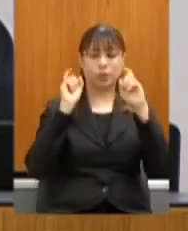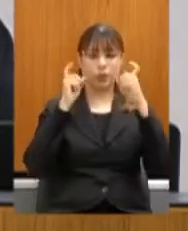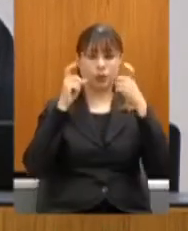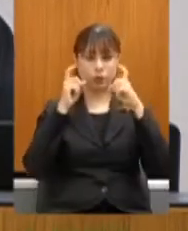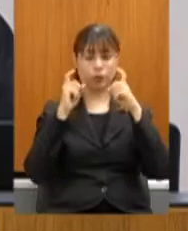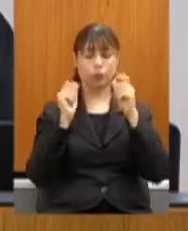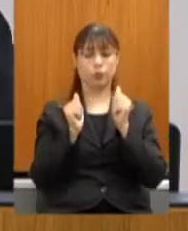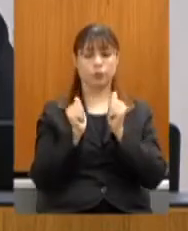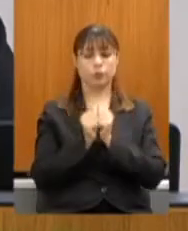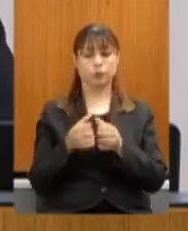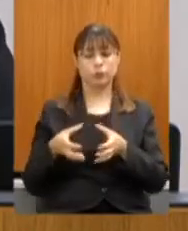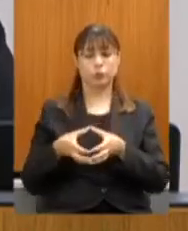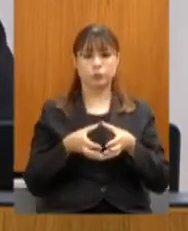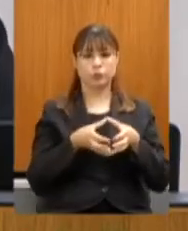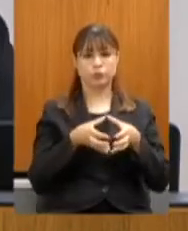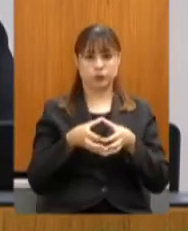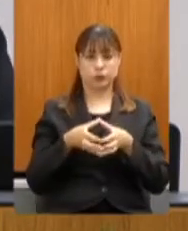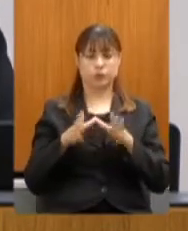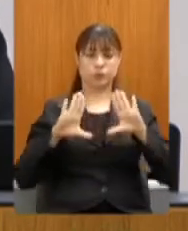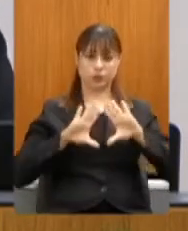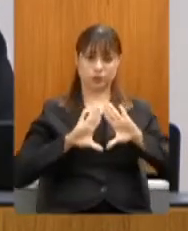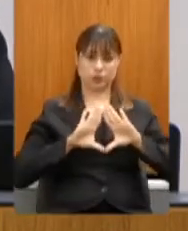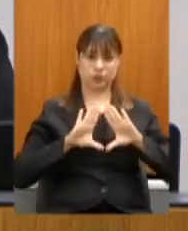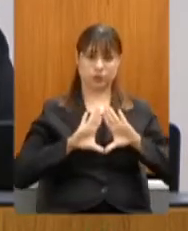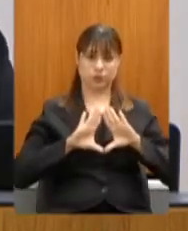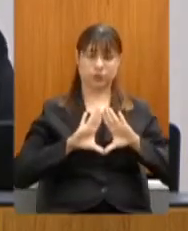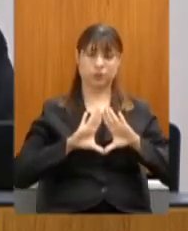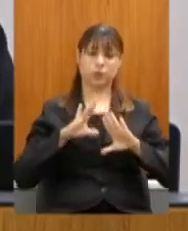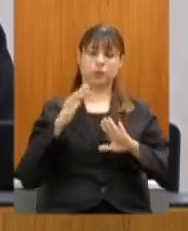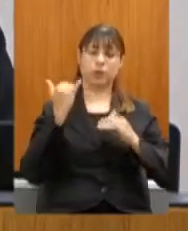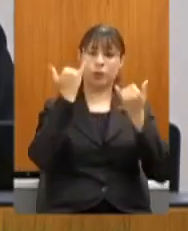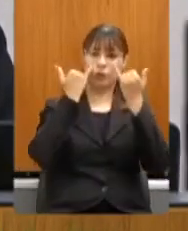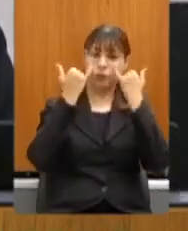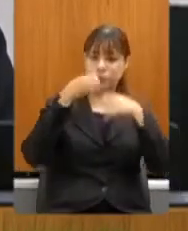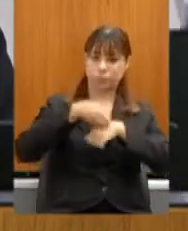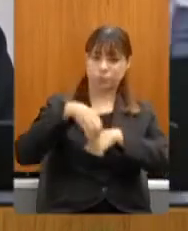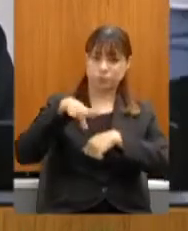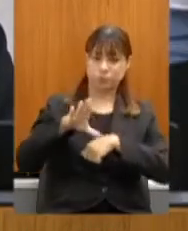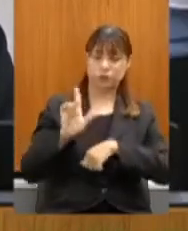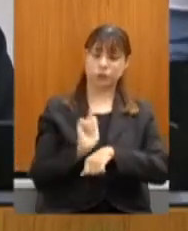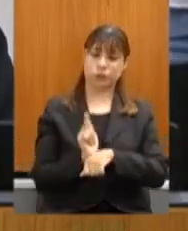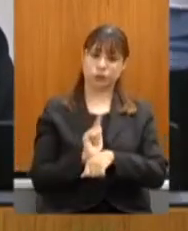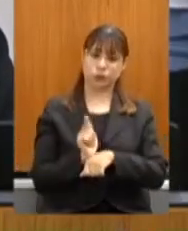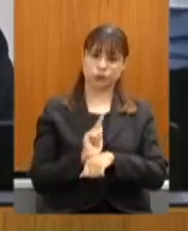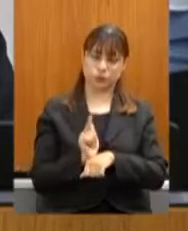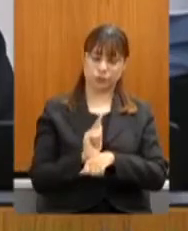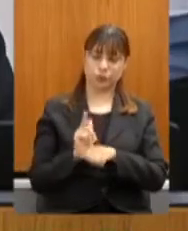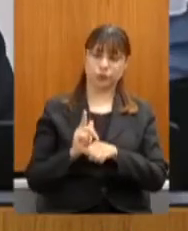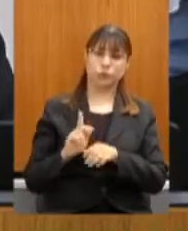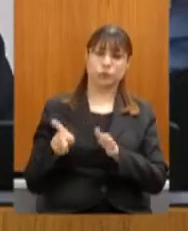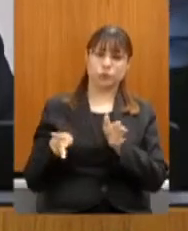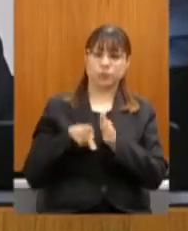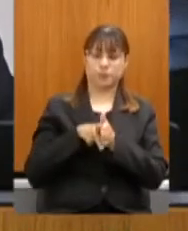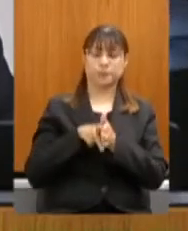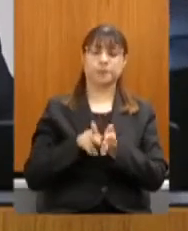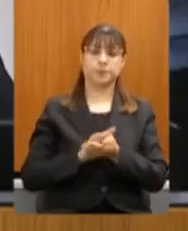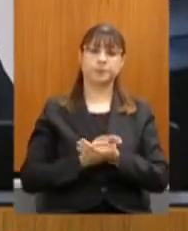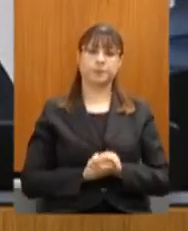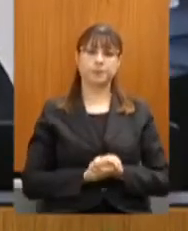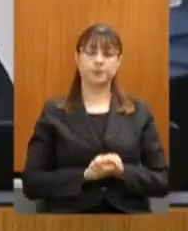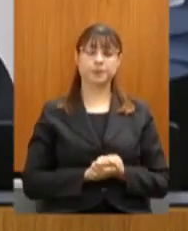das comissões da Assembleia para prestar informações sobre a gestão de suas respectivas áreas.